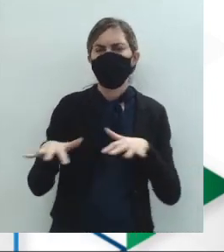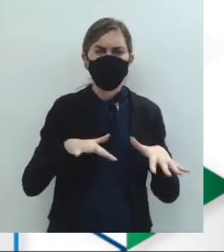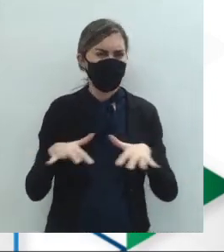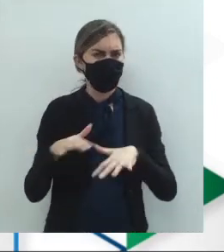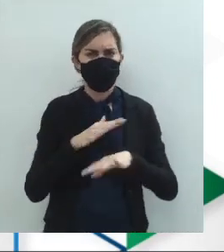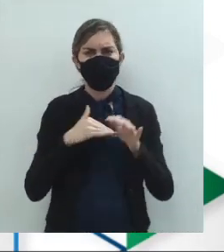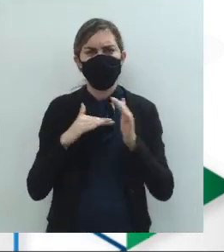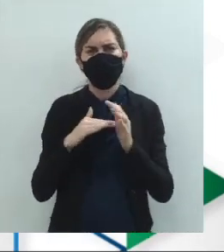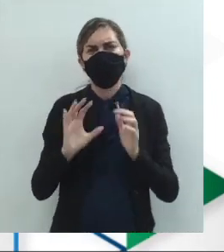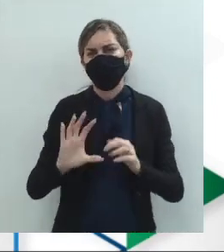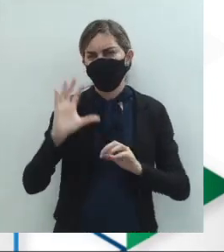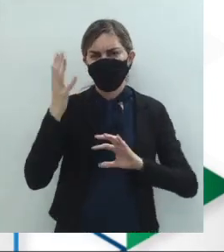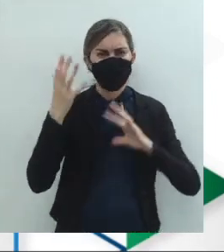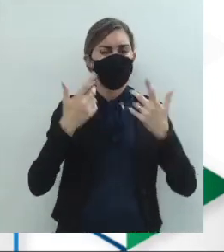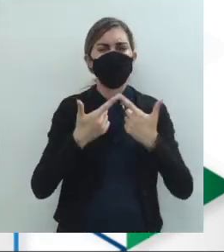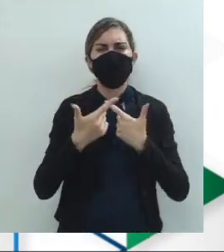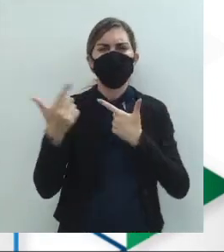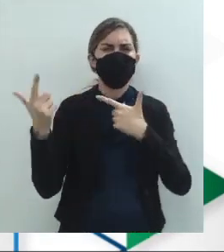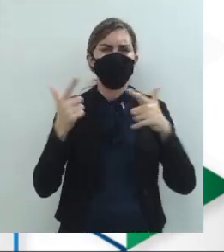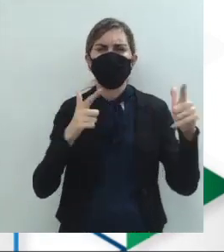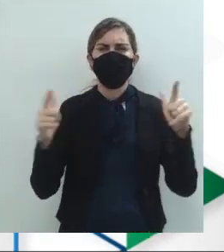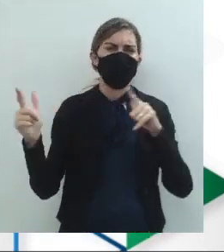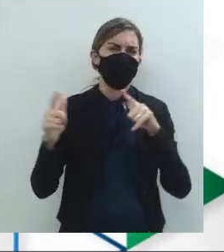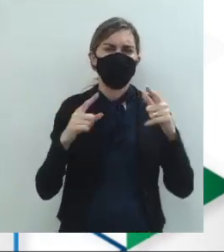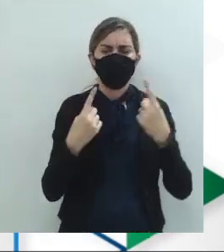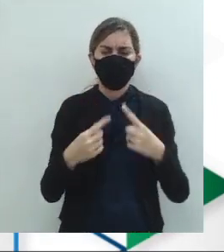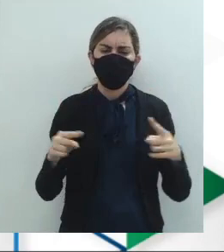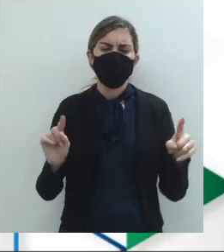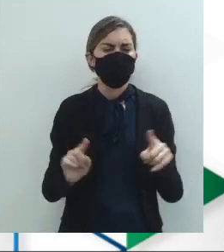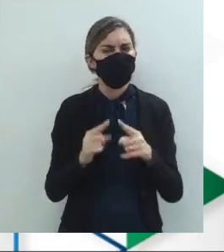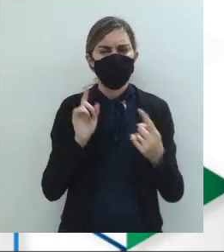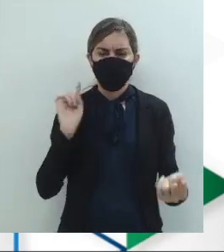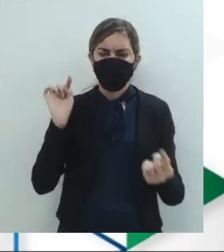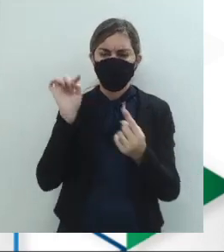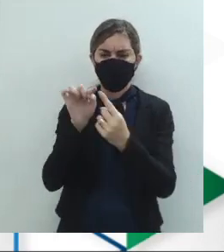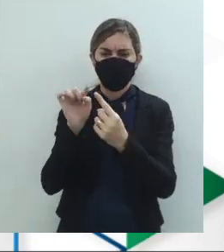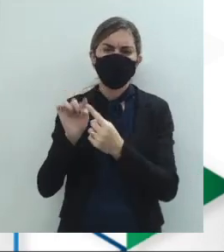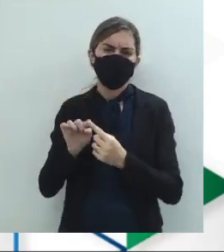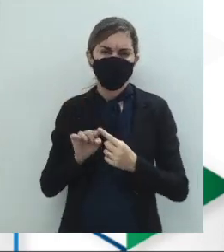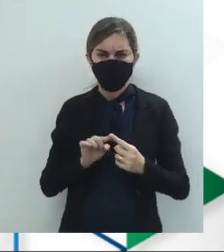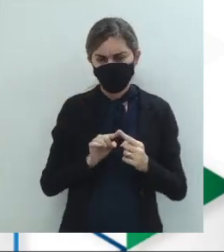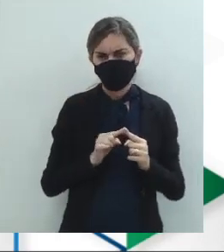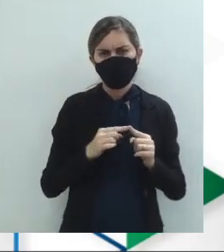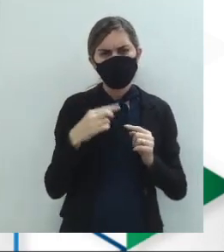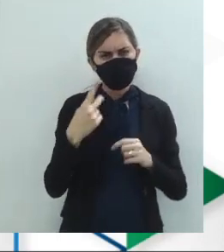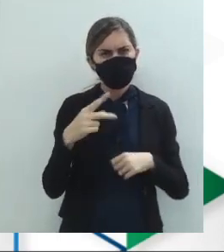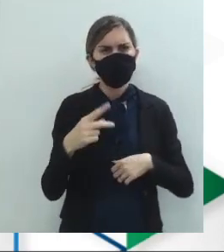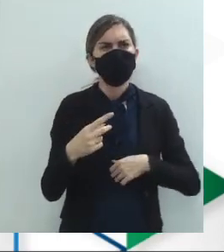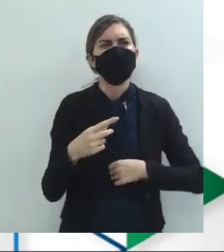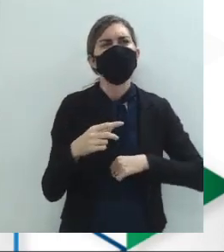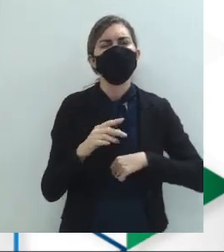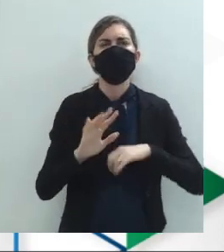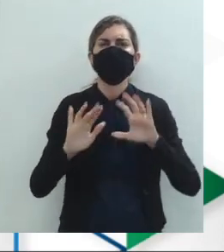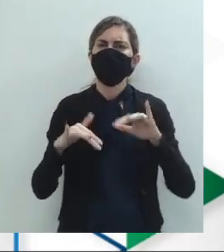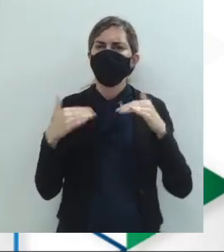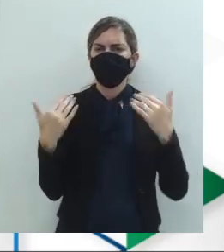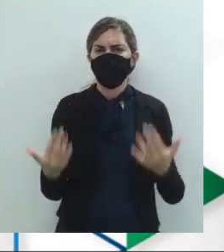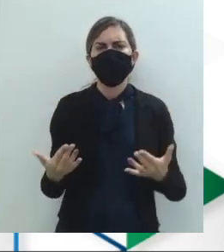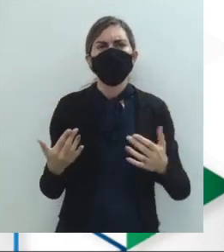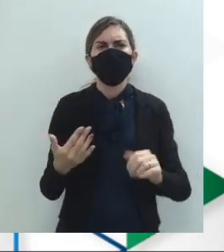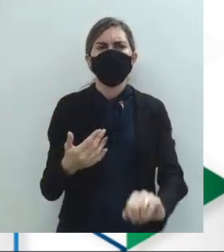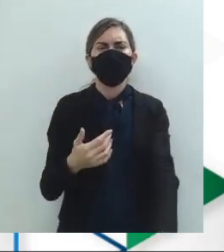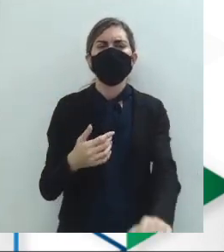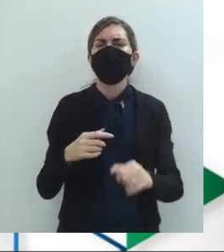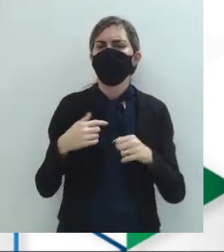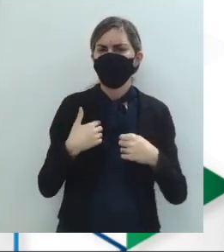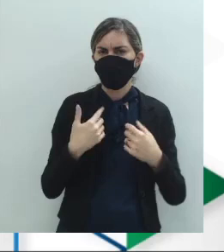todo acontecer. Vários outros músicos estavam associados, né, a eles. Então,